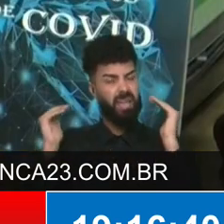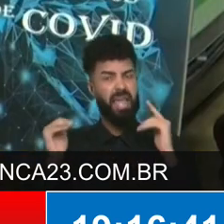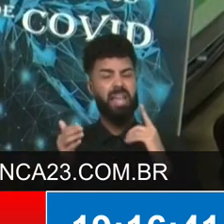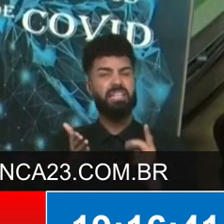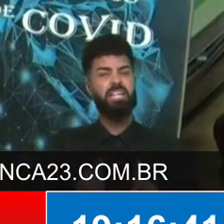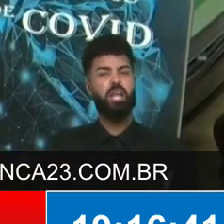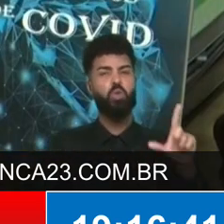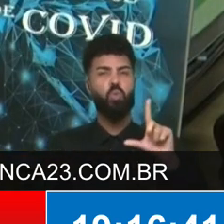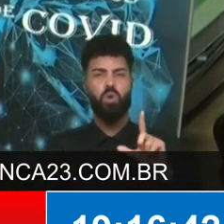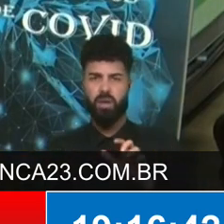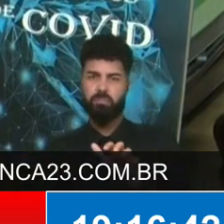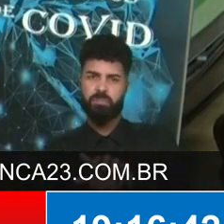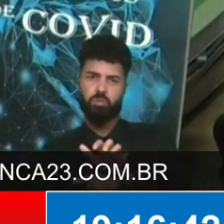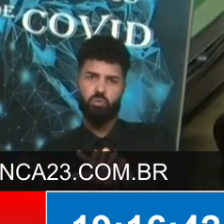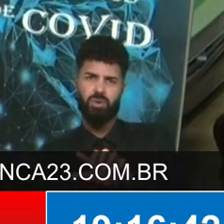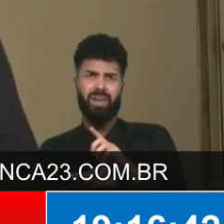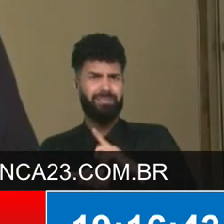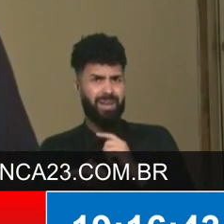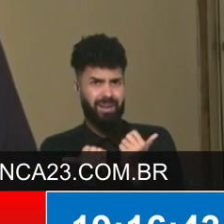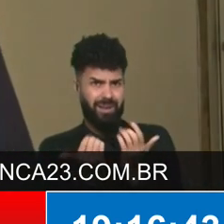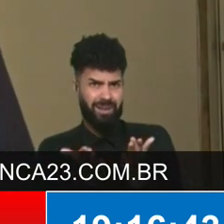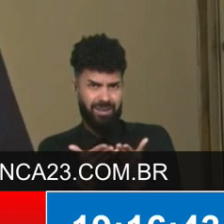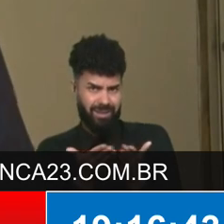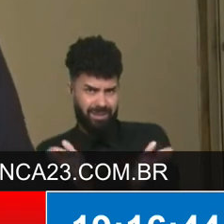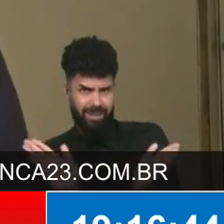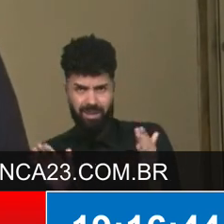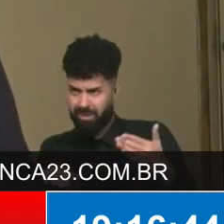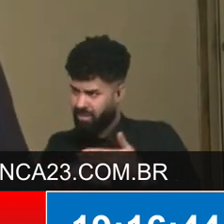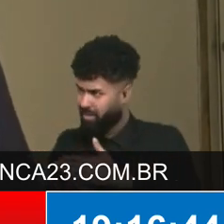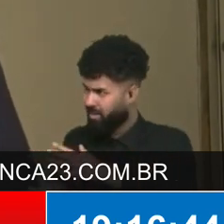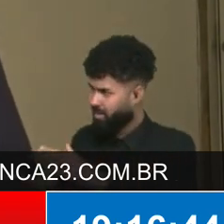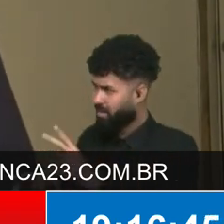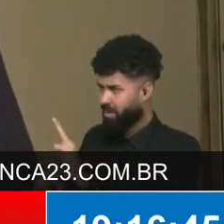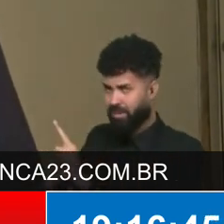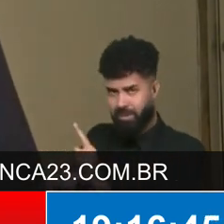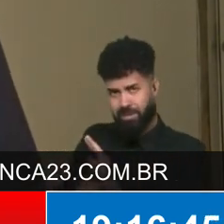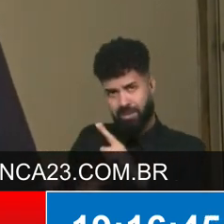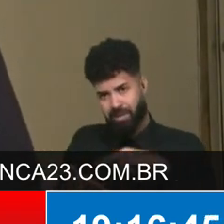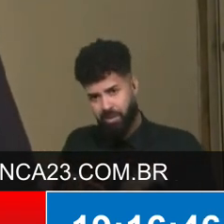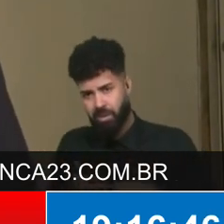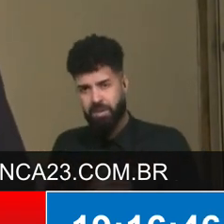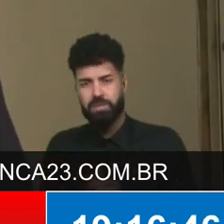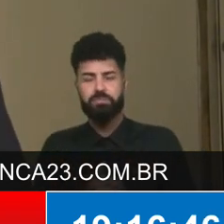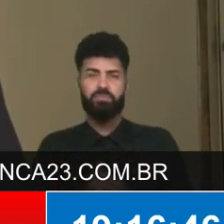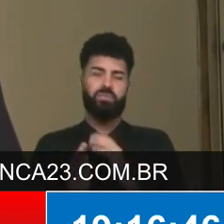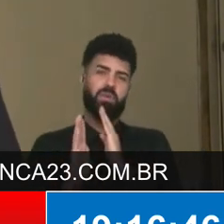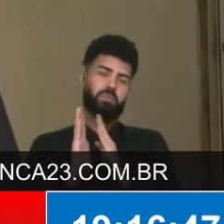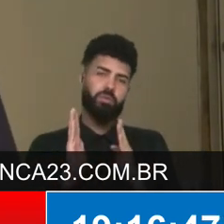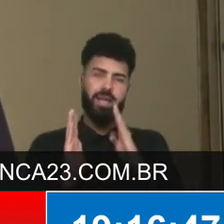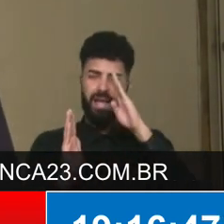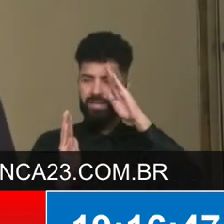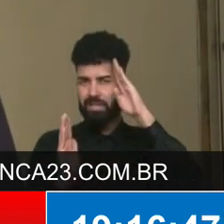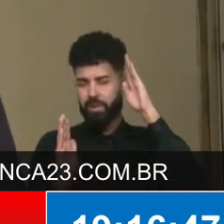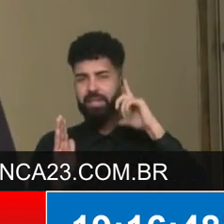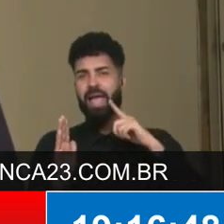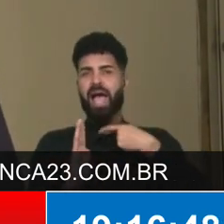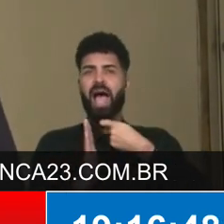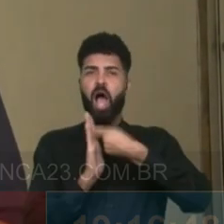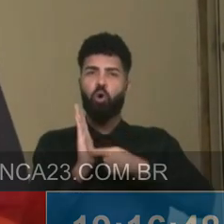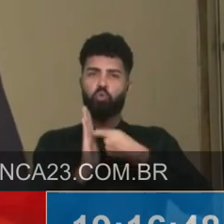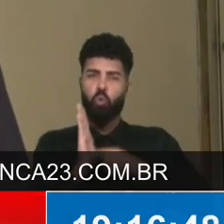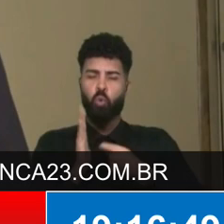com acervo disponível ao público. A Biblioteca da Academia ela é formada por autores